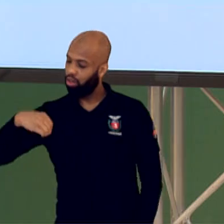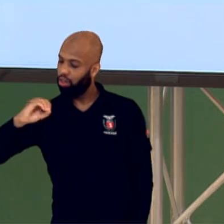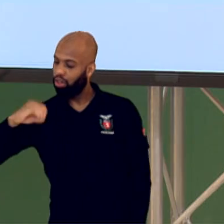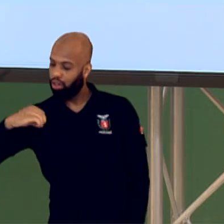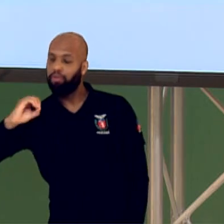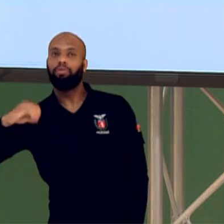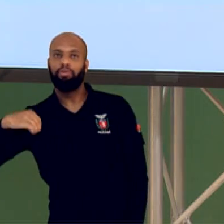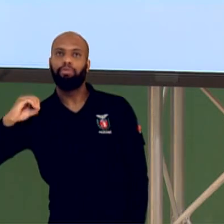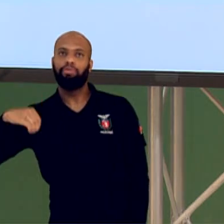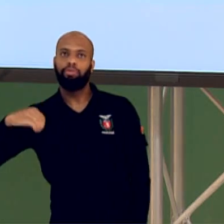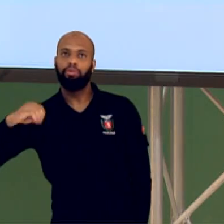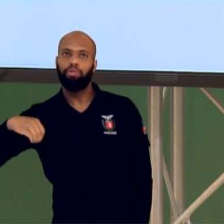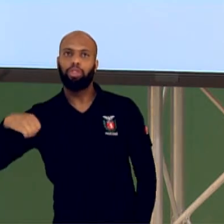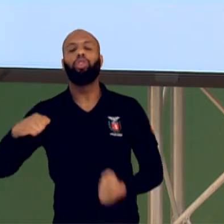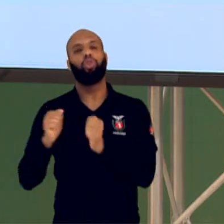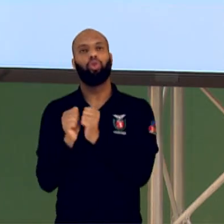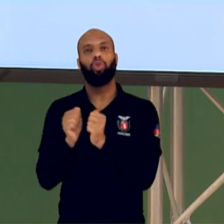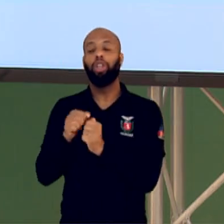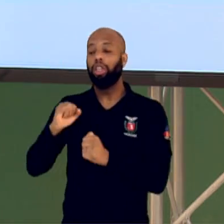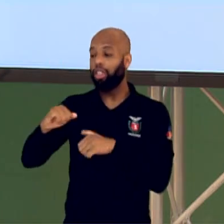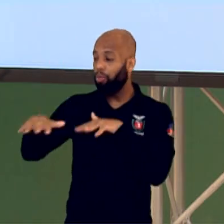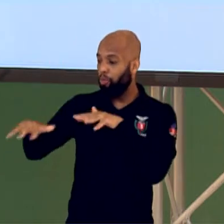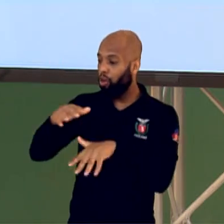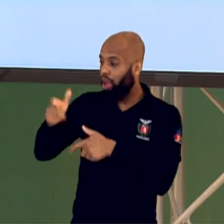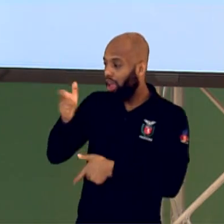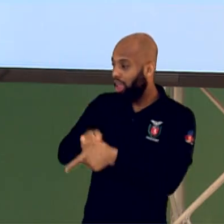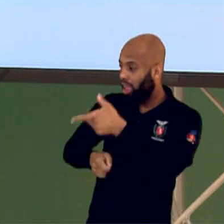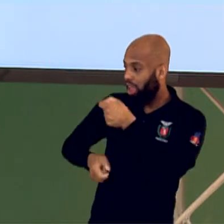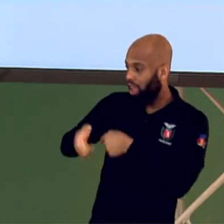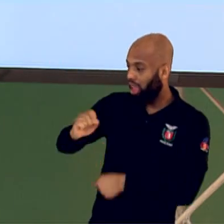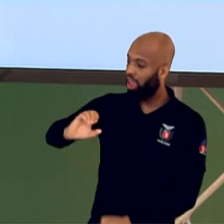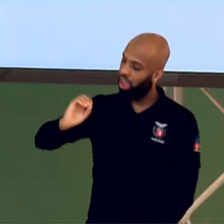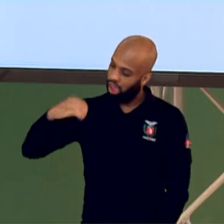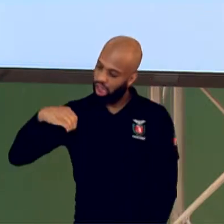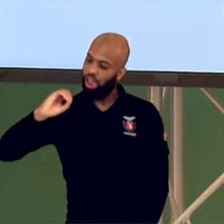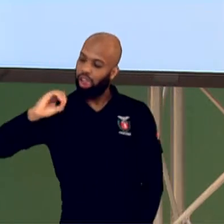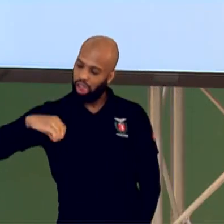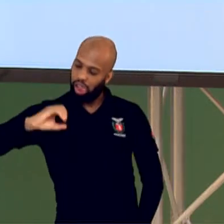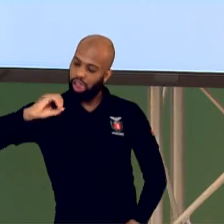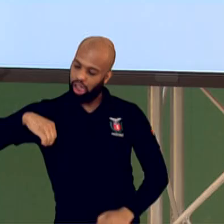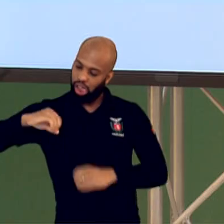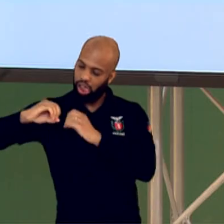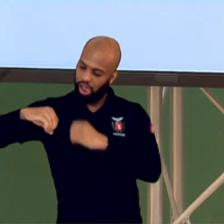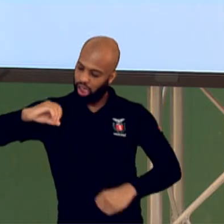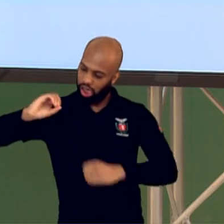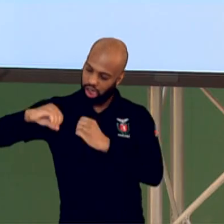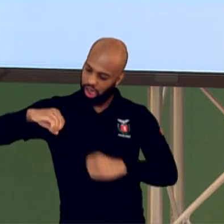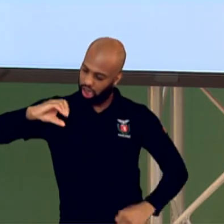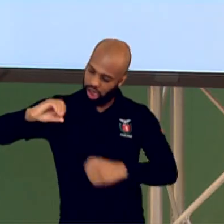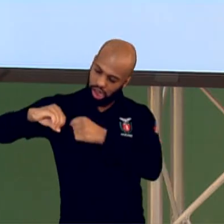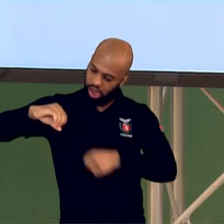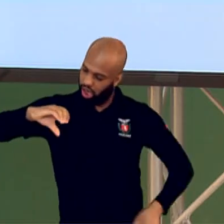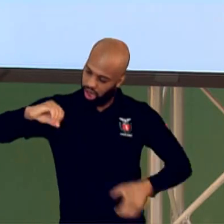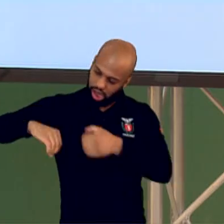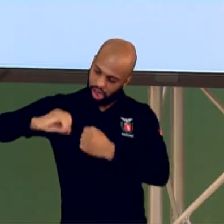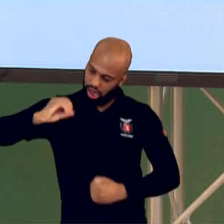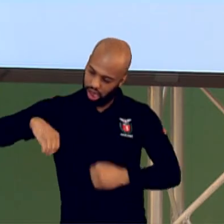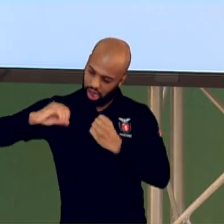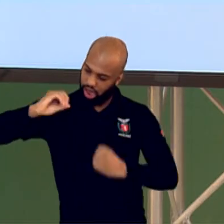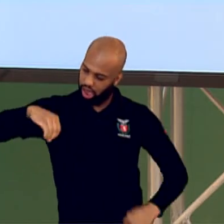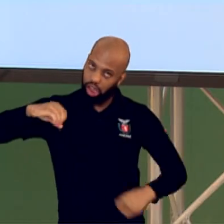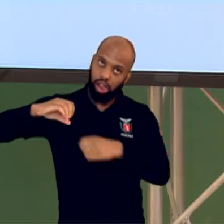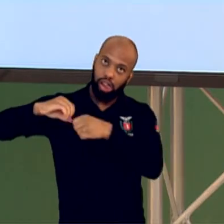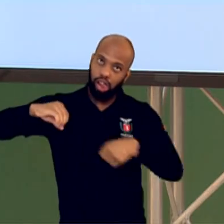consegue, tá? Então, quando você está movimentando o objeto usando uma polia móvel, ela está se movimentando junto, ok? Então também não é, porque ela não